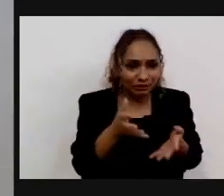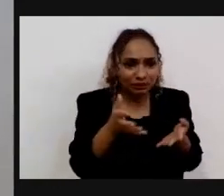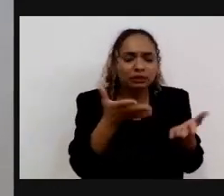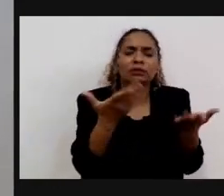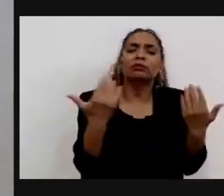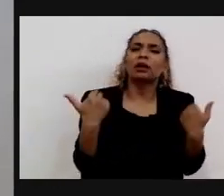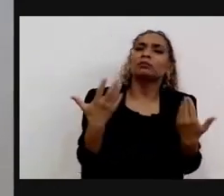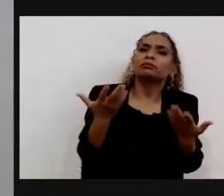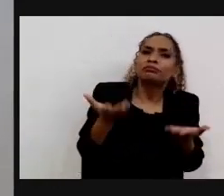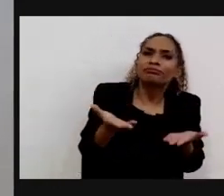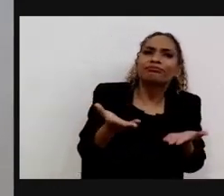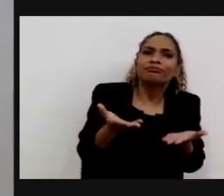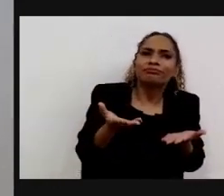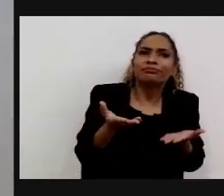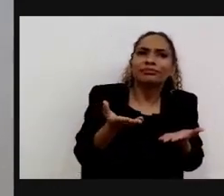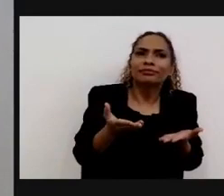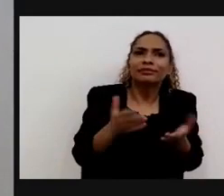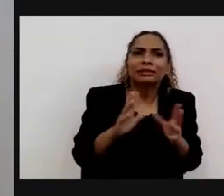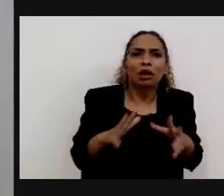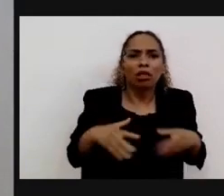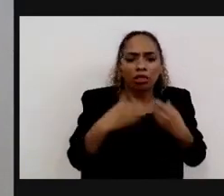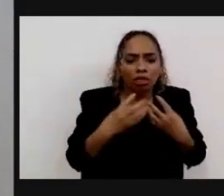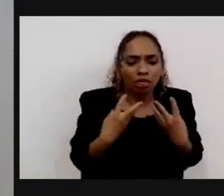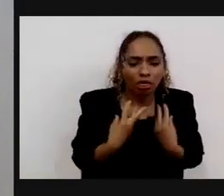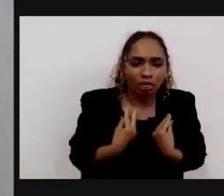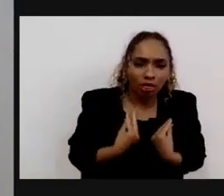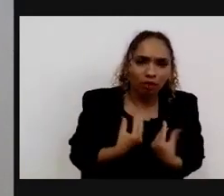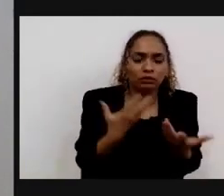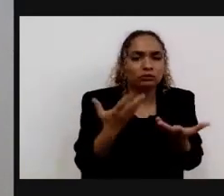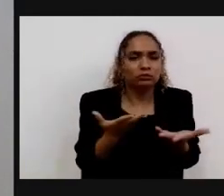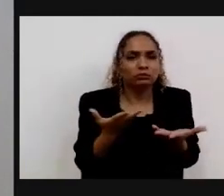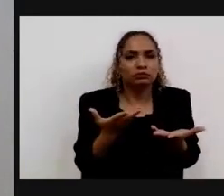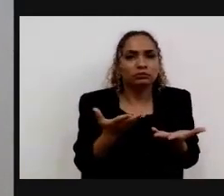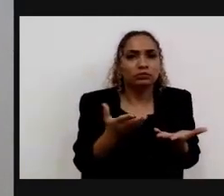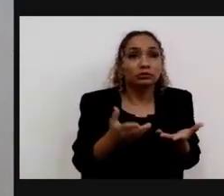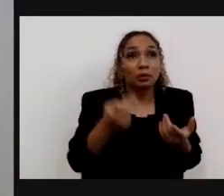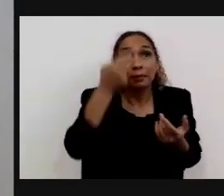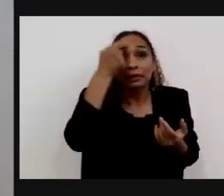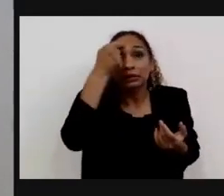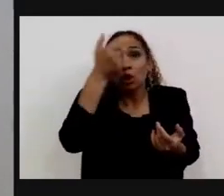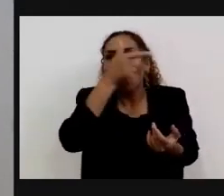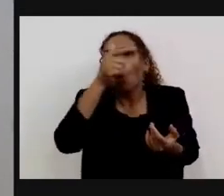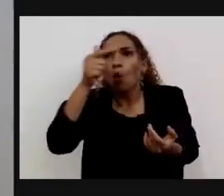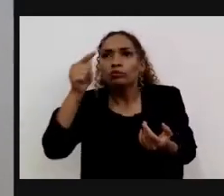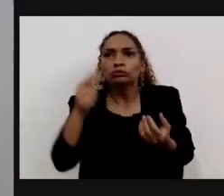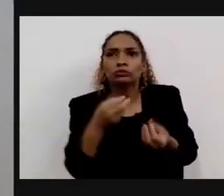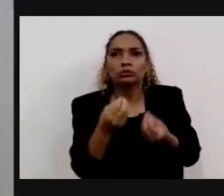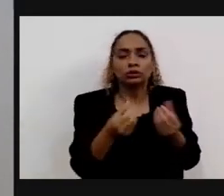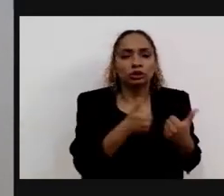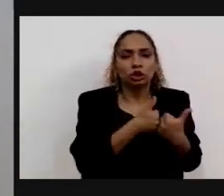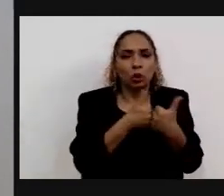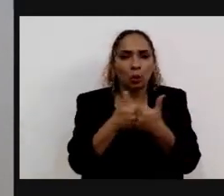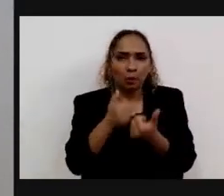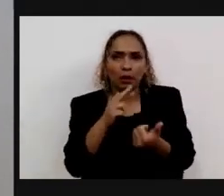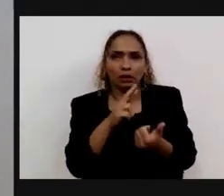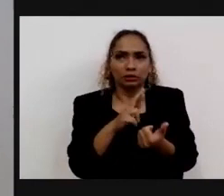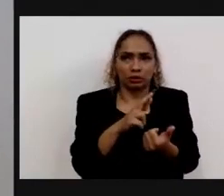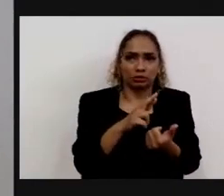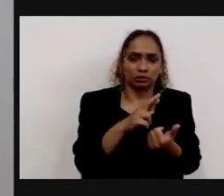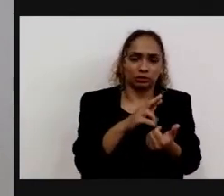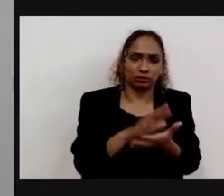quer dizer é um gasto de energia Nossa da chefias vão pensar em outras coisas Será que não tem outro jeito de acompanhar resultado